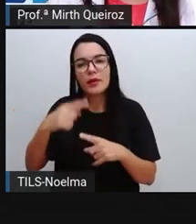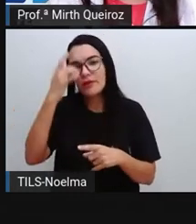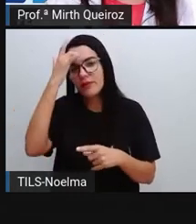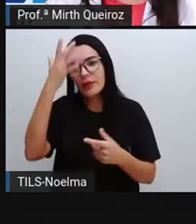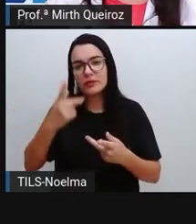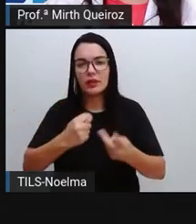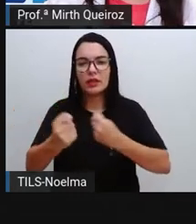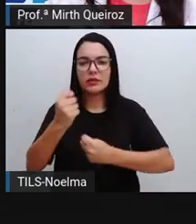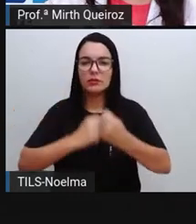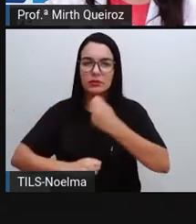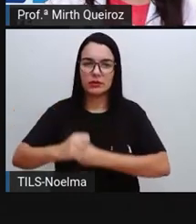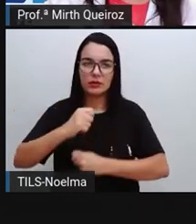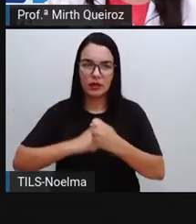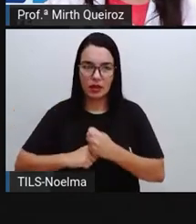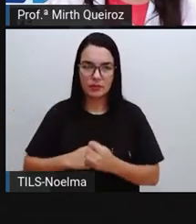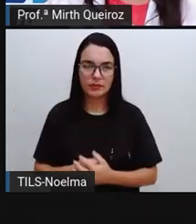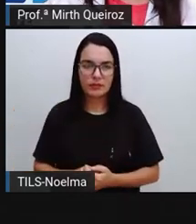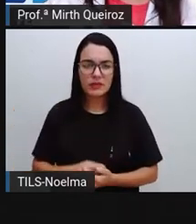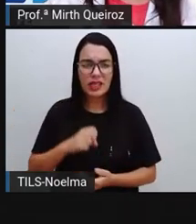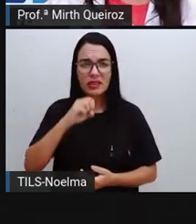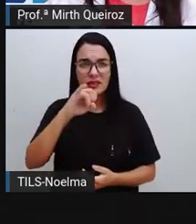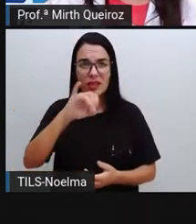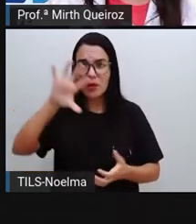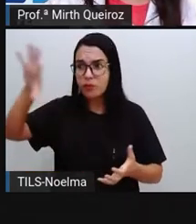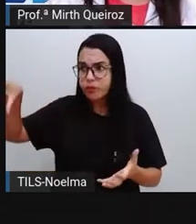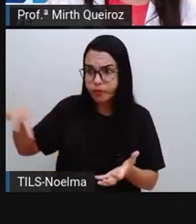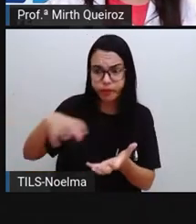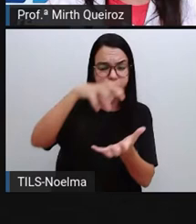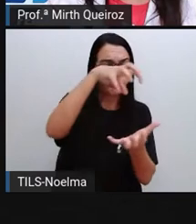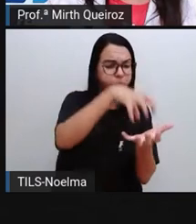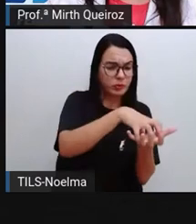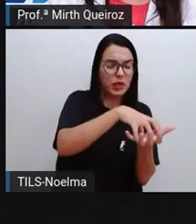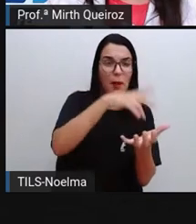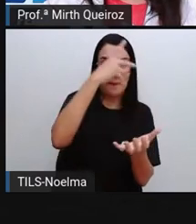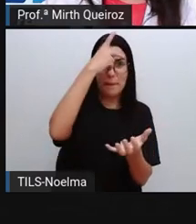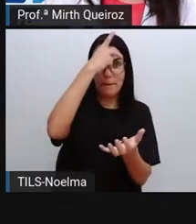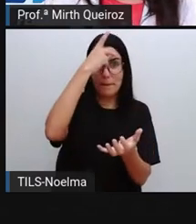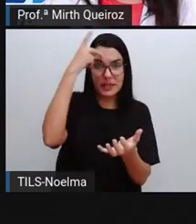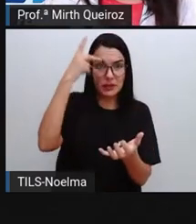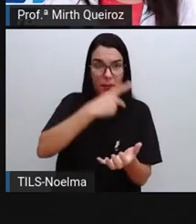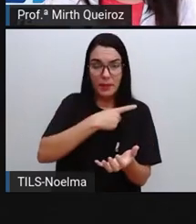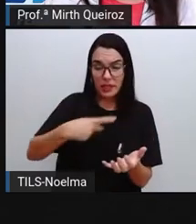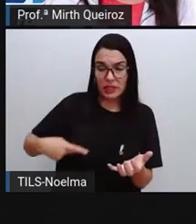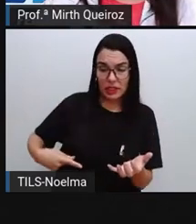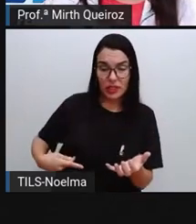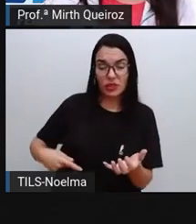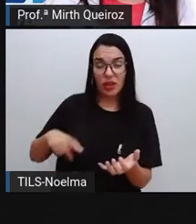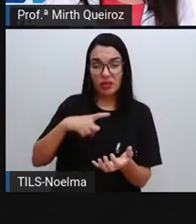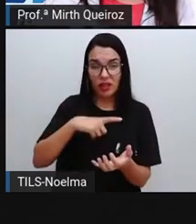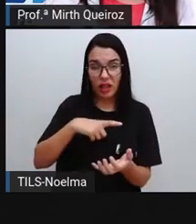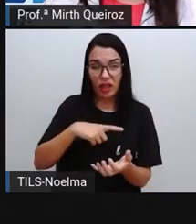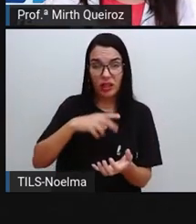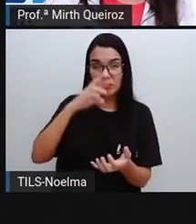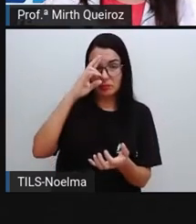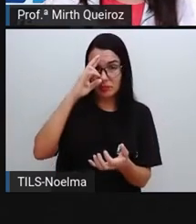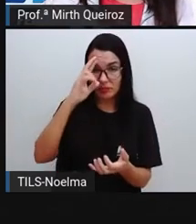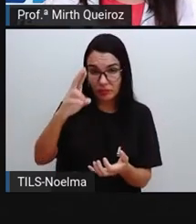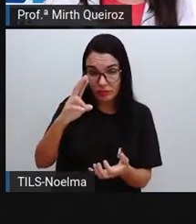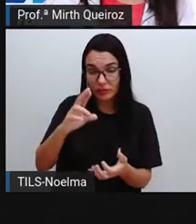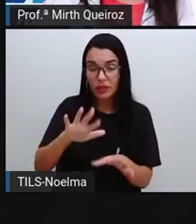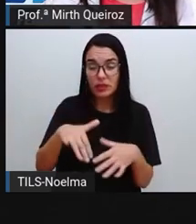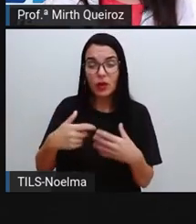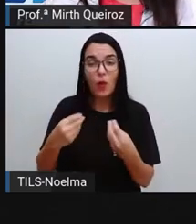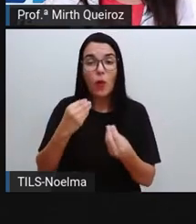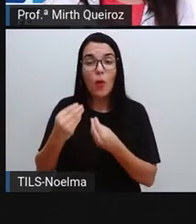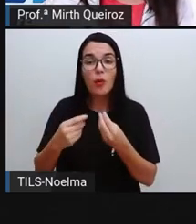Então, se centralizasse tudo lá no presidente, a gente não conseguiria ter, por exemplo, a infraestrutura que a gente tem hoje